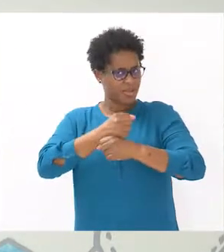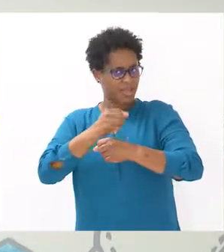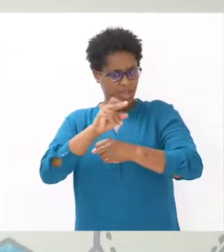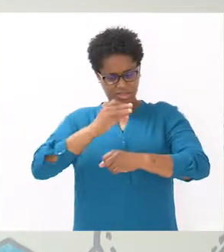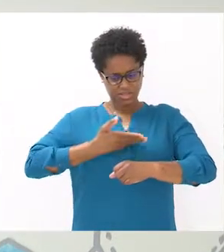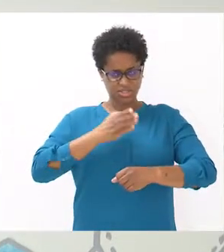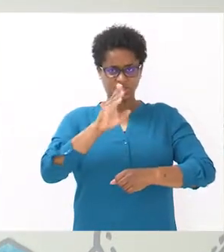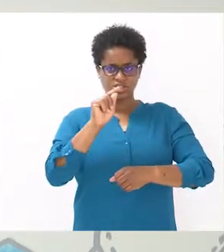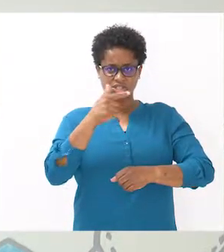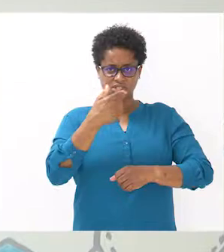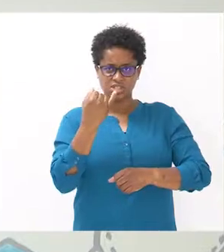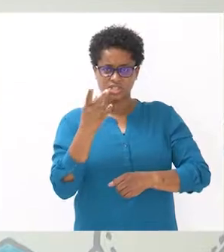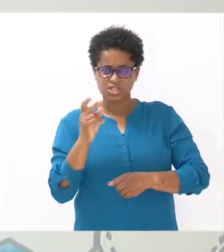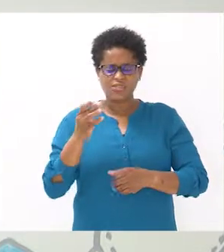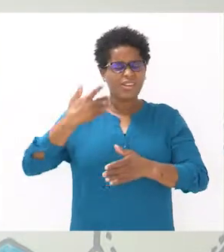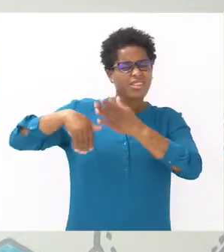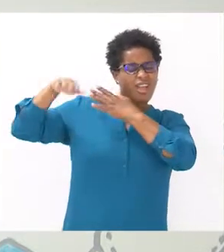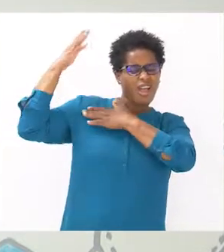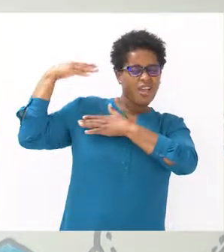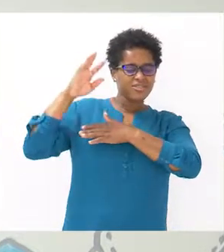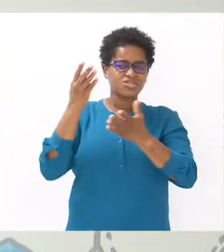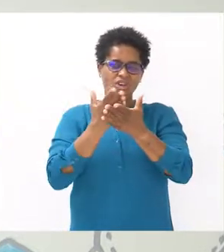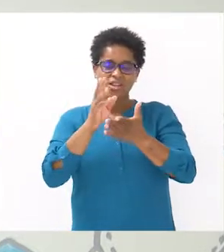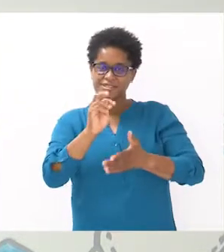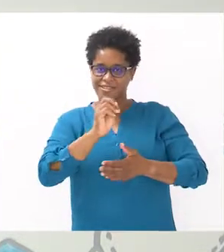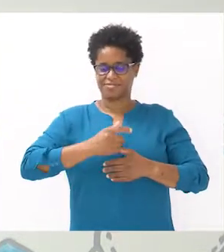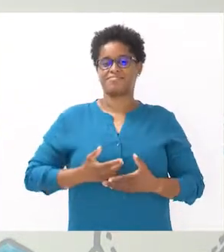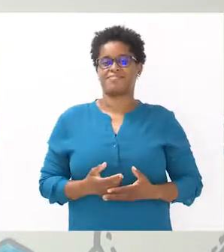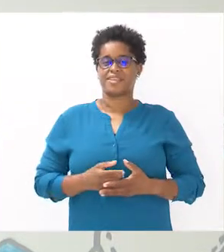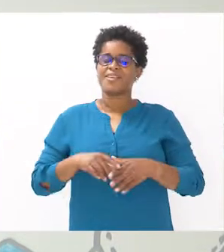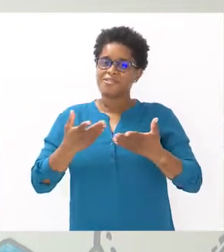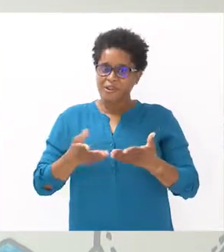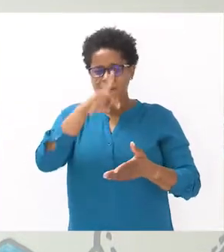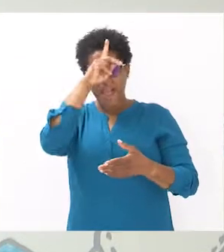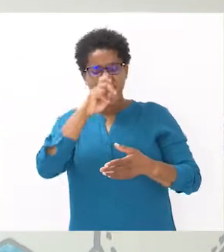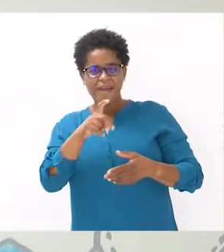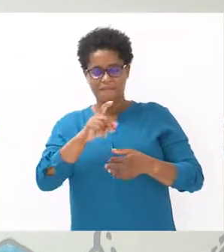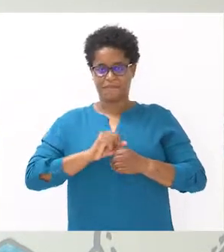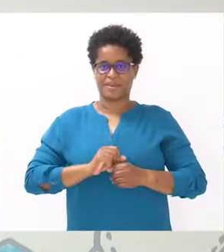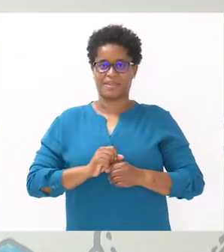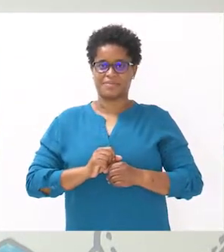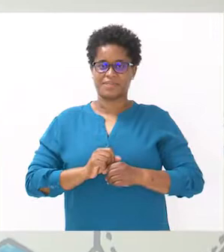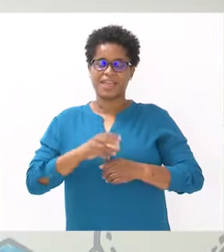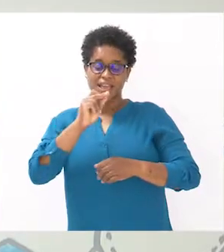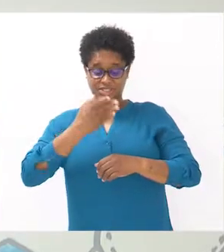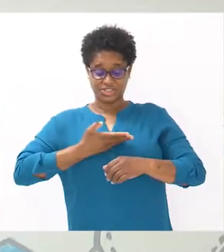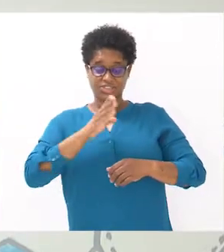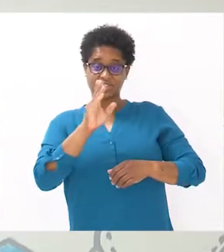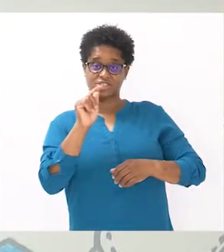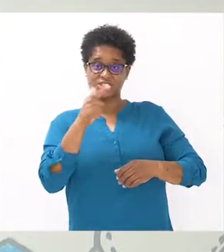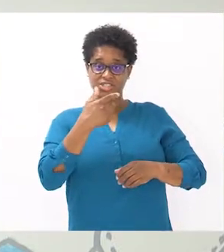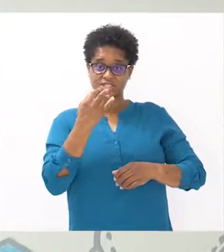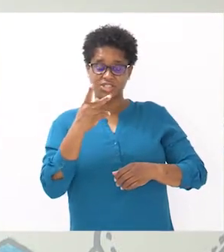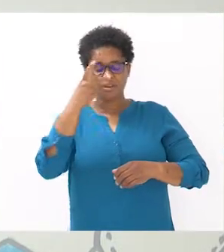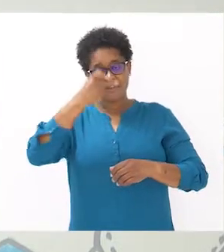é? Desde o terceiro ano. Portanto, para recordarem os adjetivos,